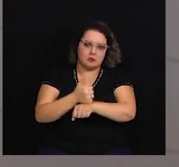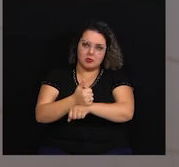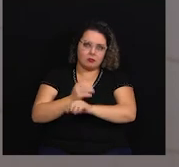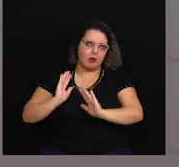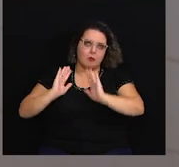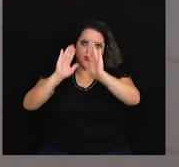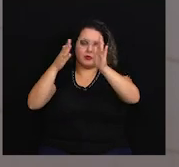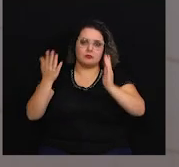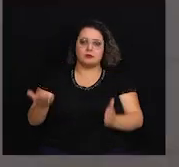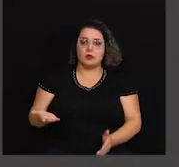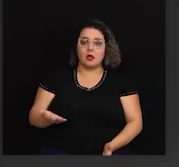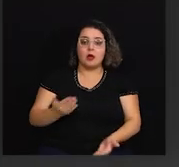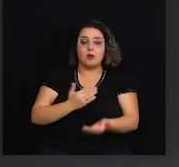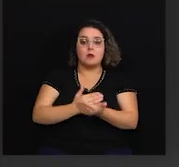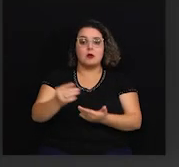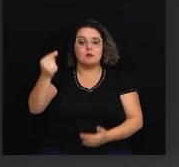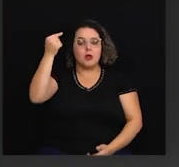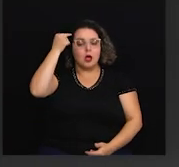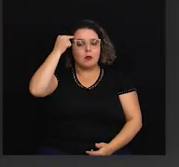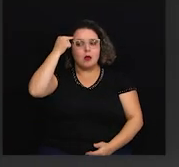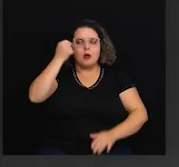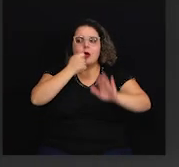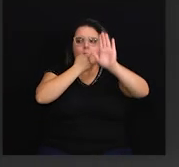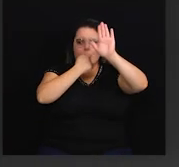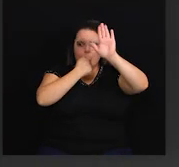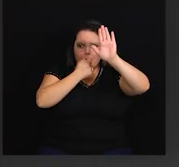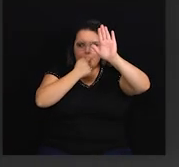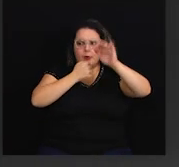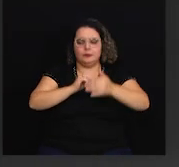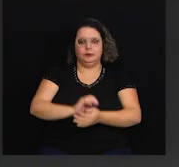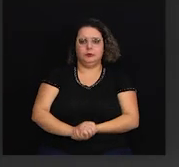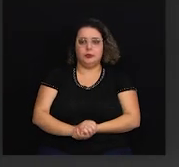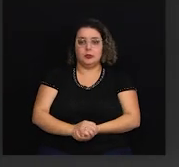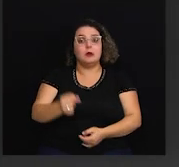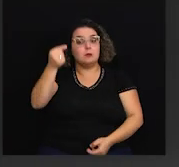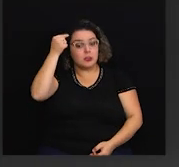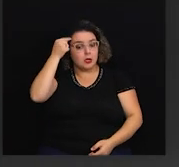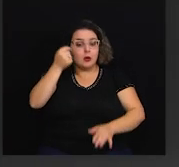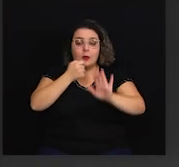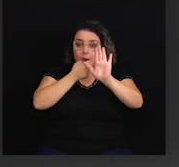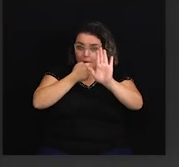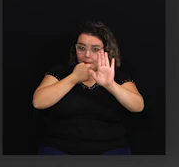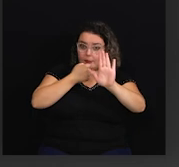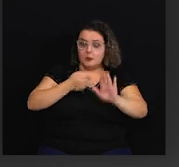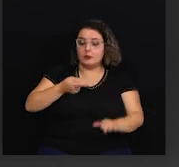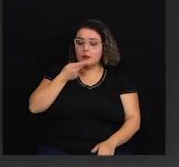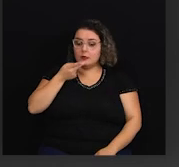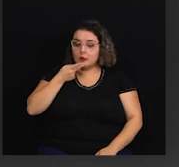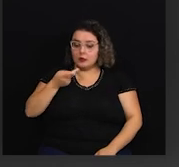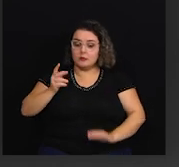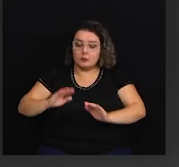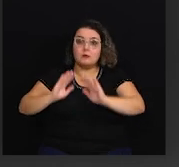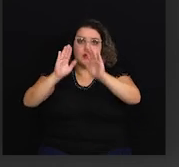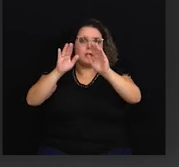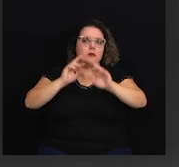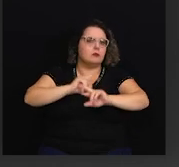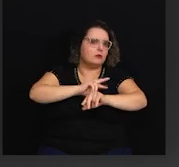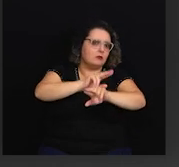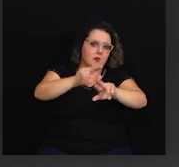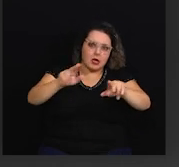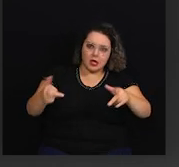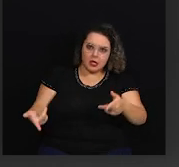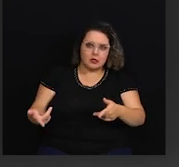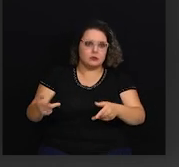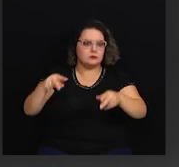comecei a Não pensar mais como jogador como você pensar como abre e você ficando com raiva porque eu falo assim basquete ele tem várias visões a do técnico